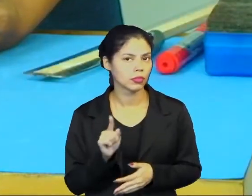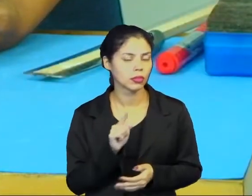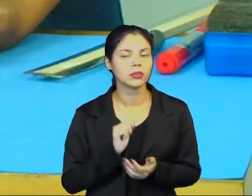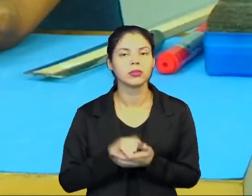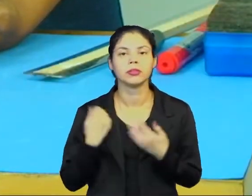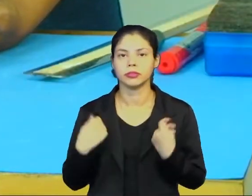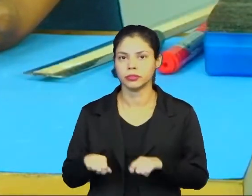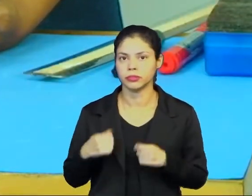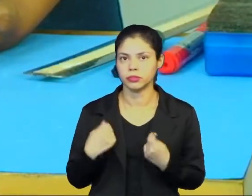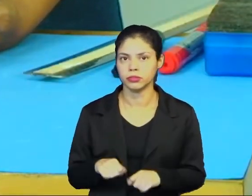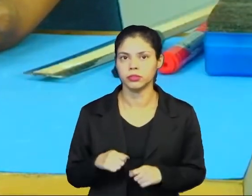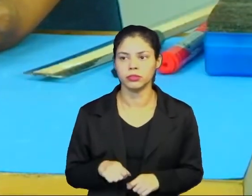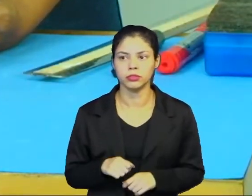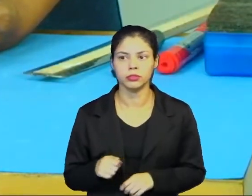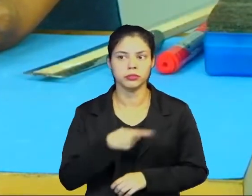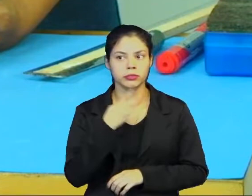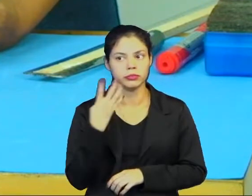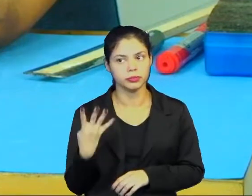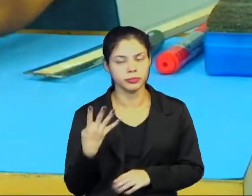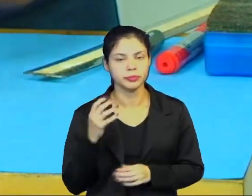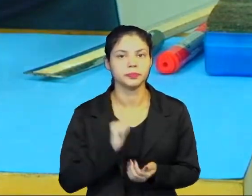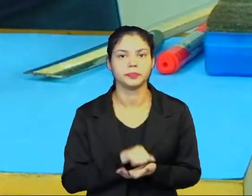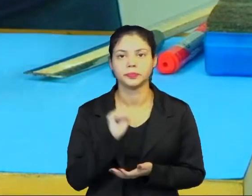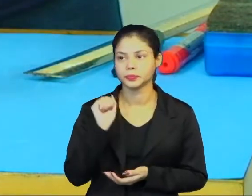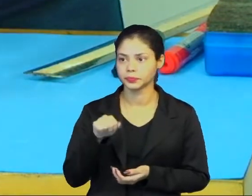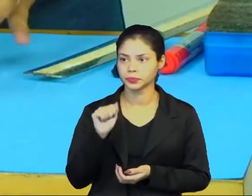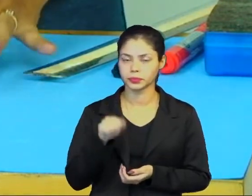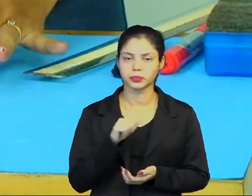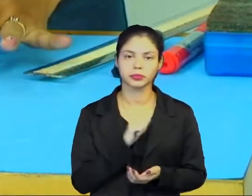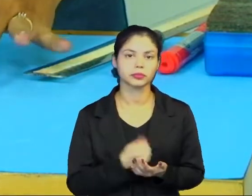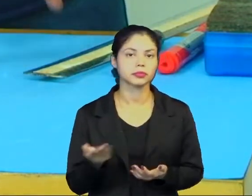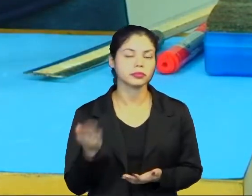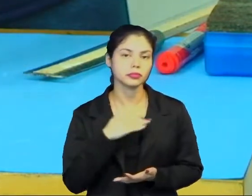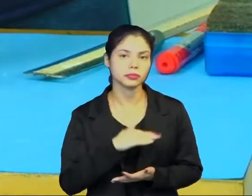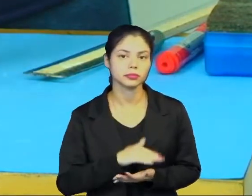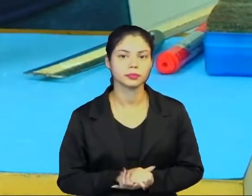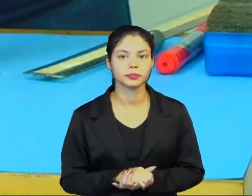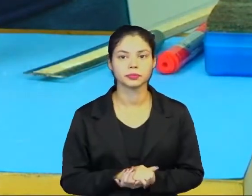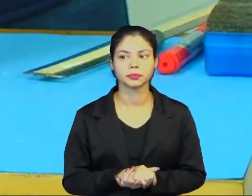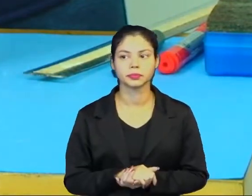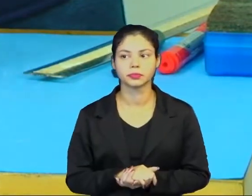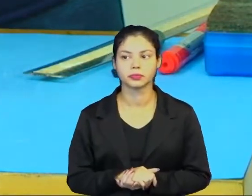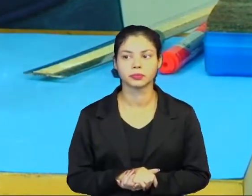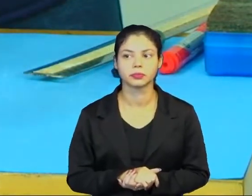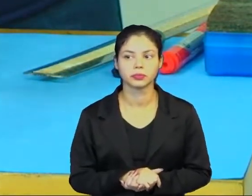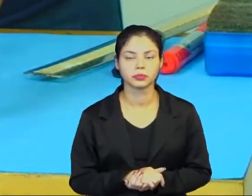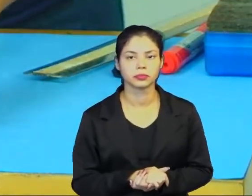eu preciso contar. Isso mesmo, vamos lá?